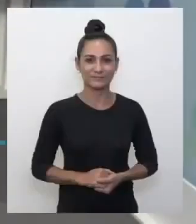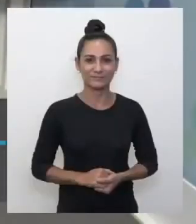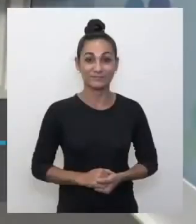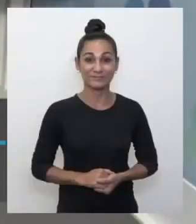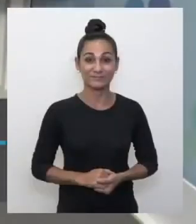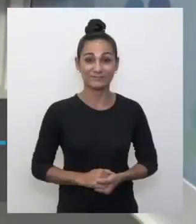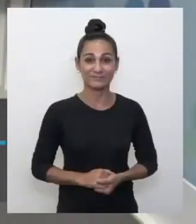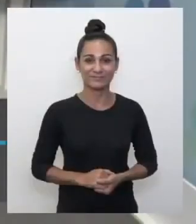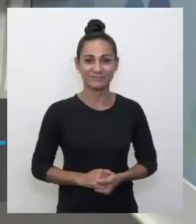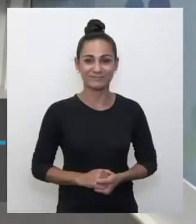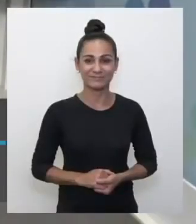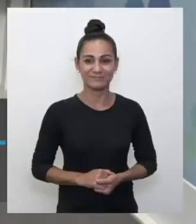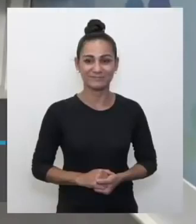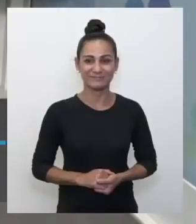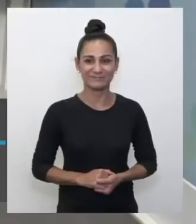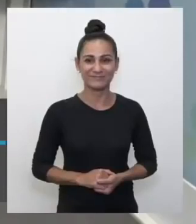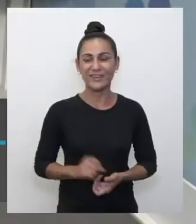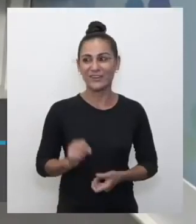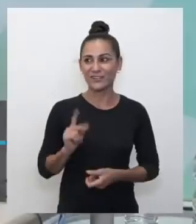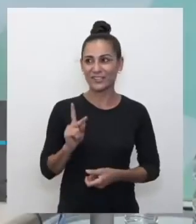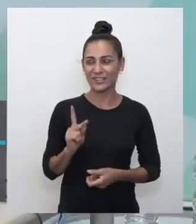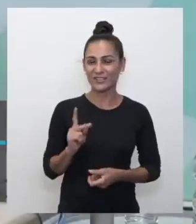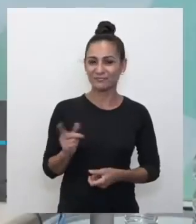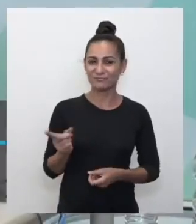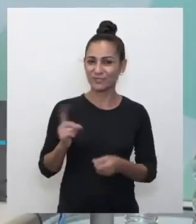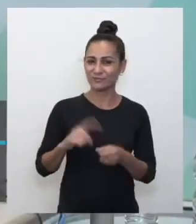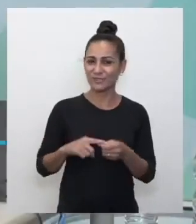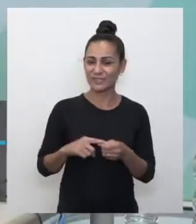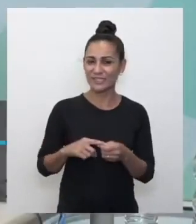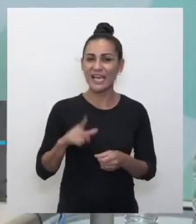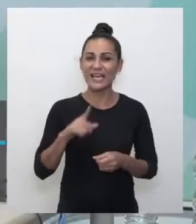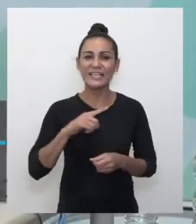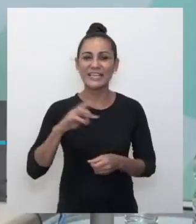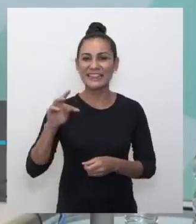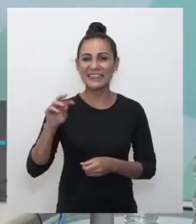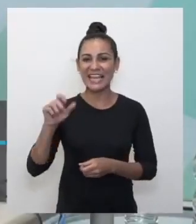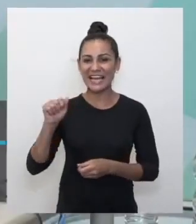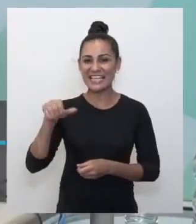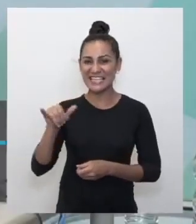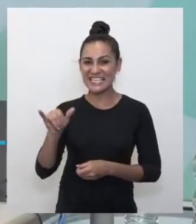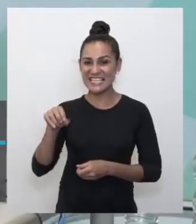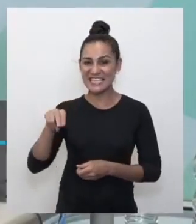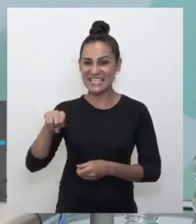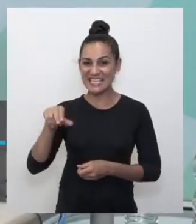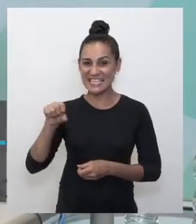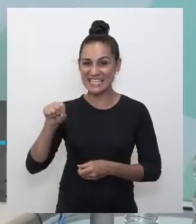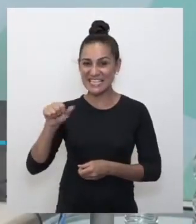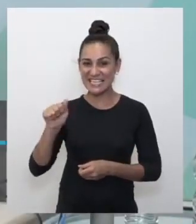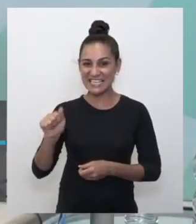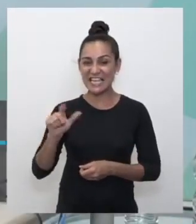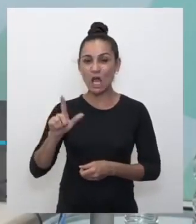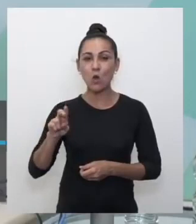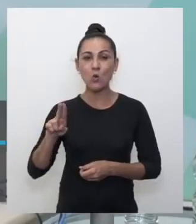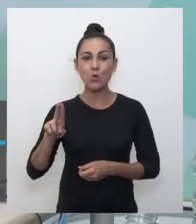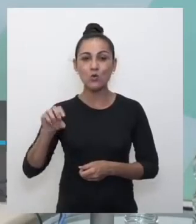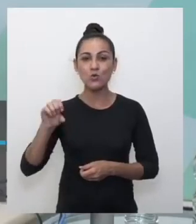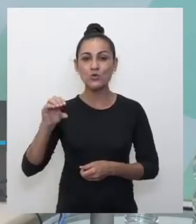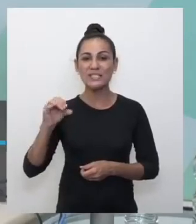We are back, Ed, and then? Ok, vamos lá. A gente tem a Thaisa e da Prof. Lucimara e